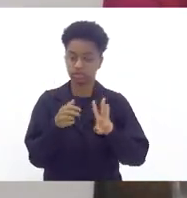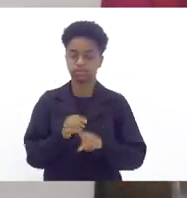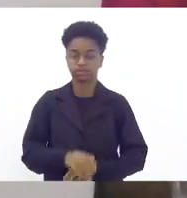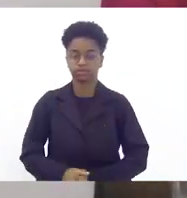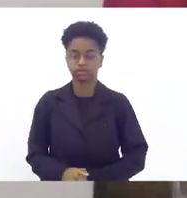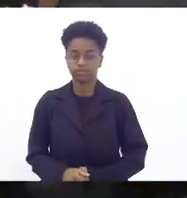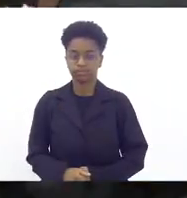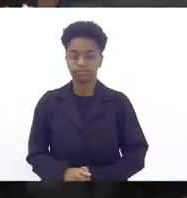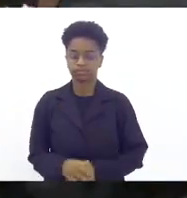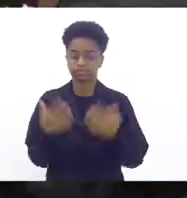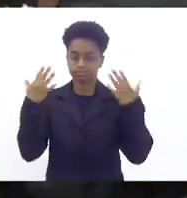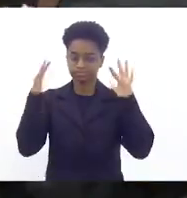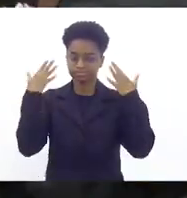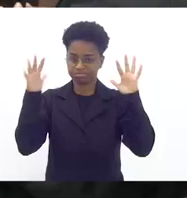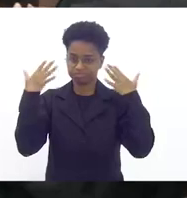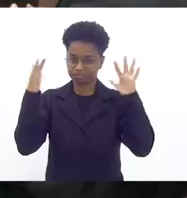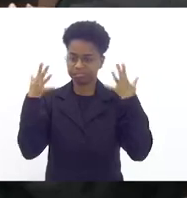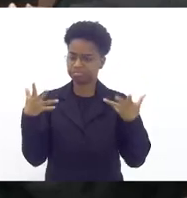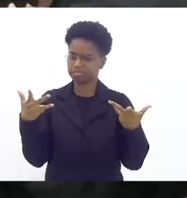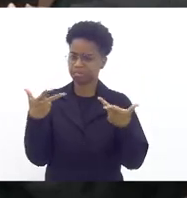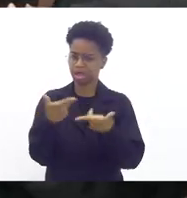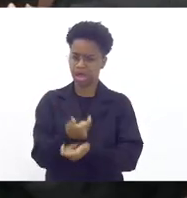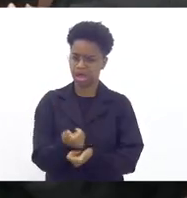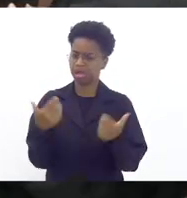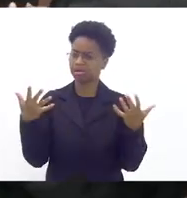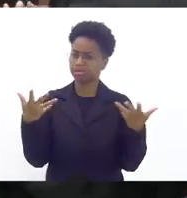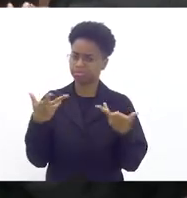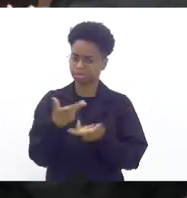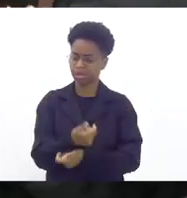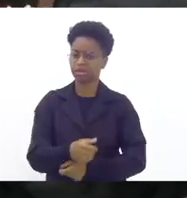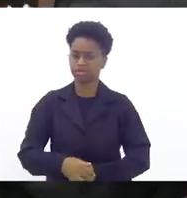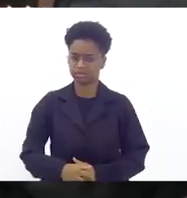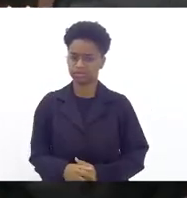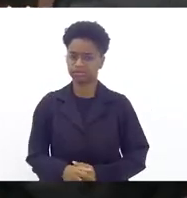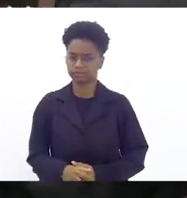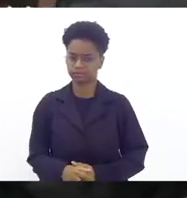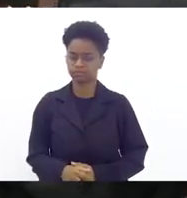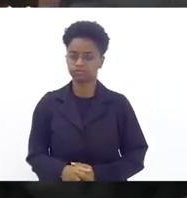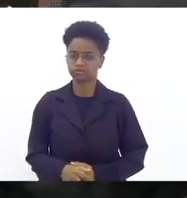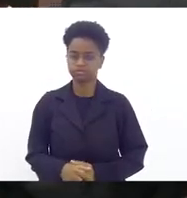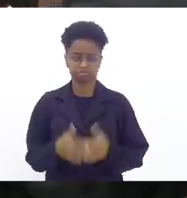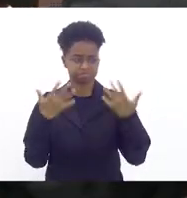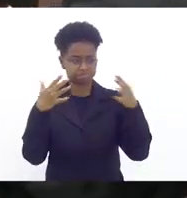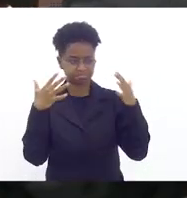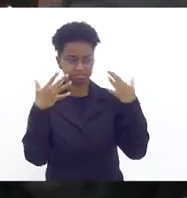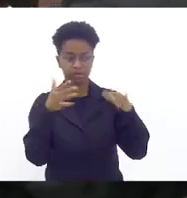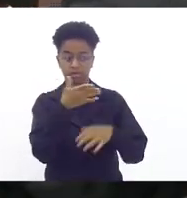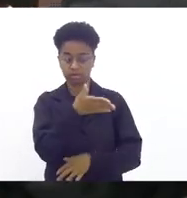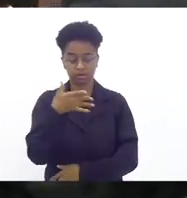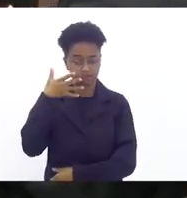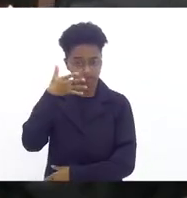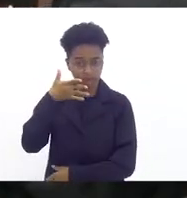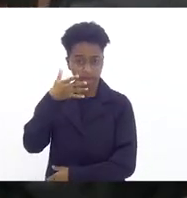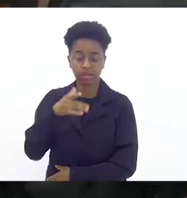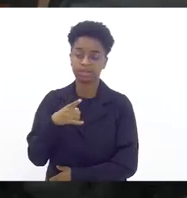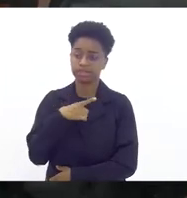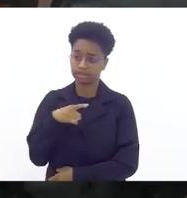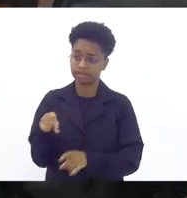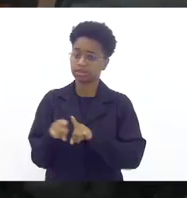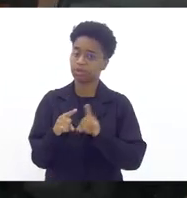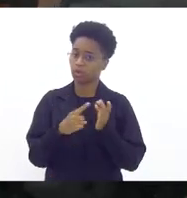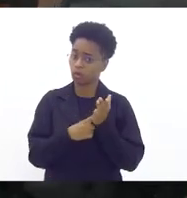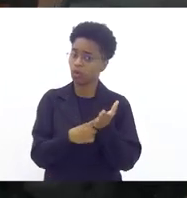Excelente, Marise, excelente, Marise, saudar a sua fala. E a gente já tem aqui um